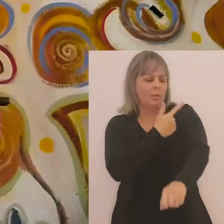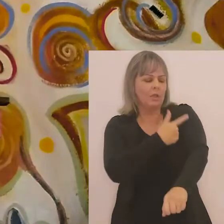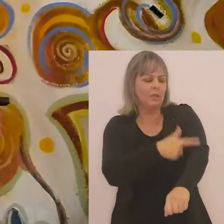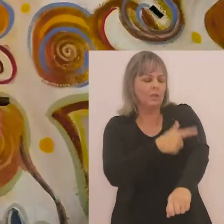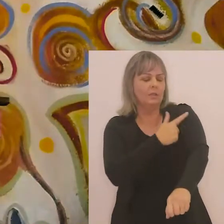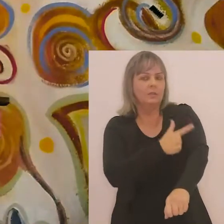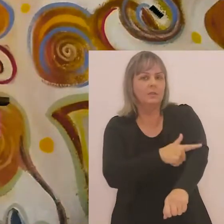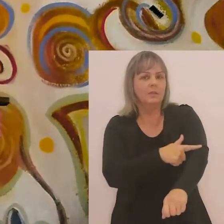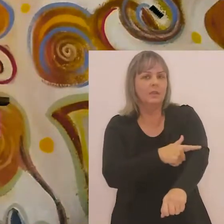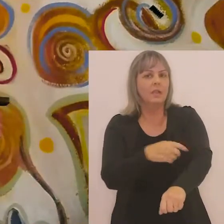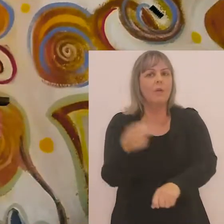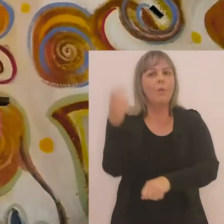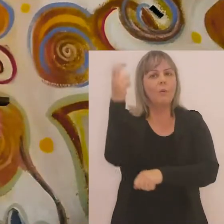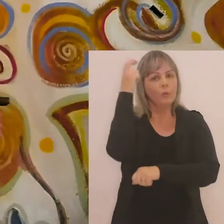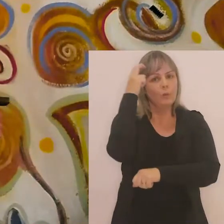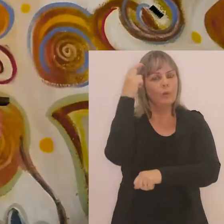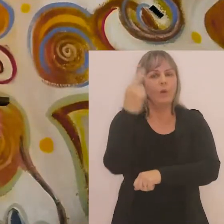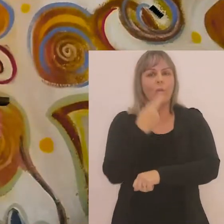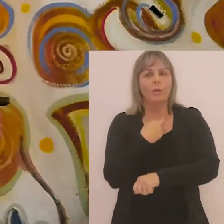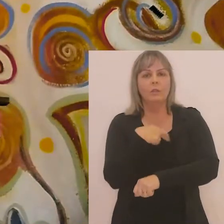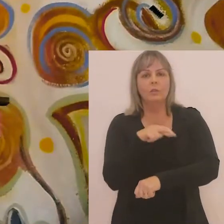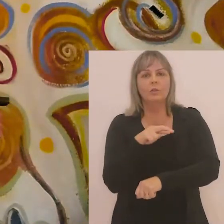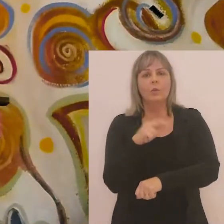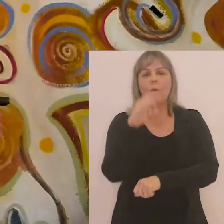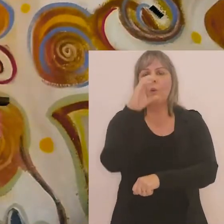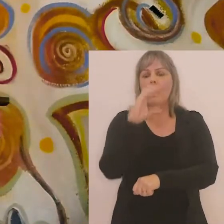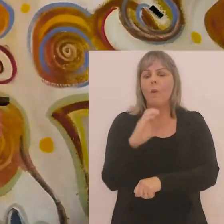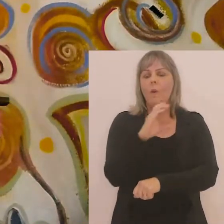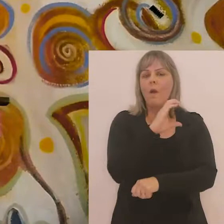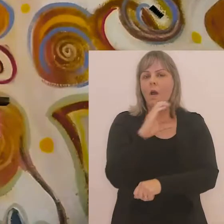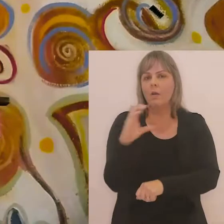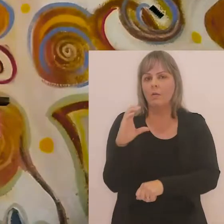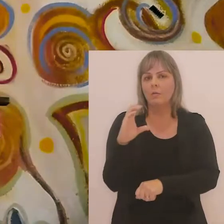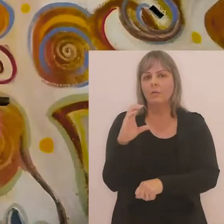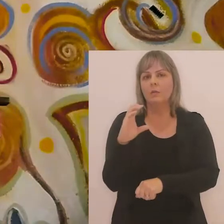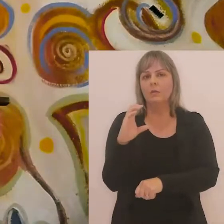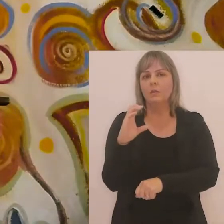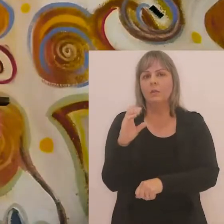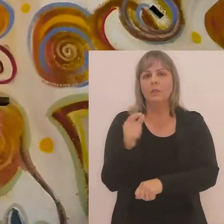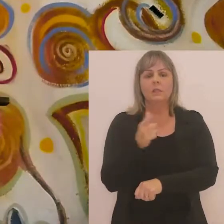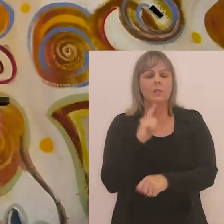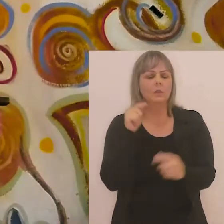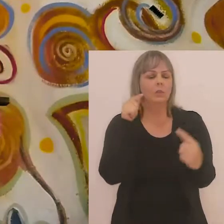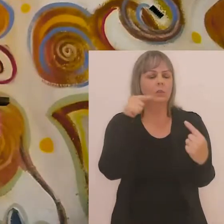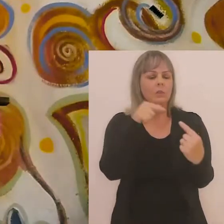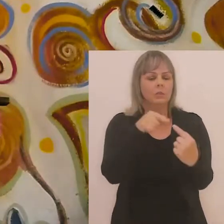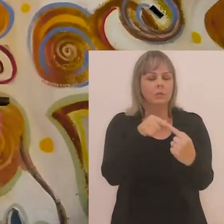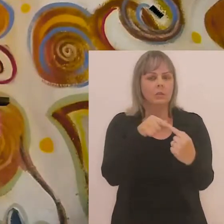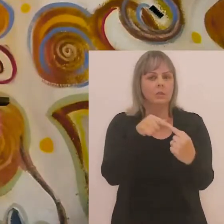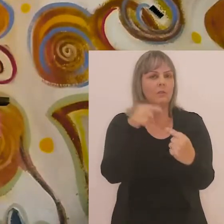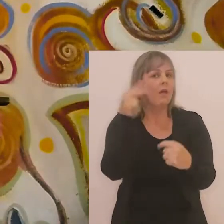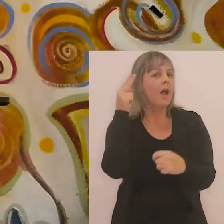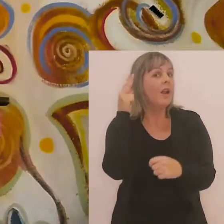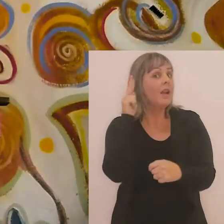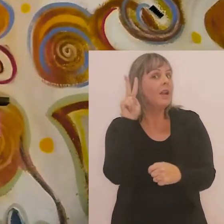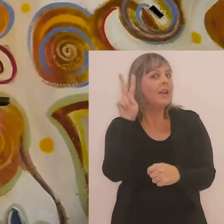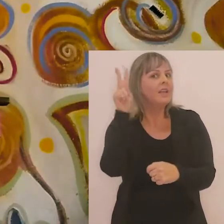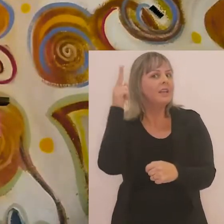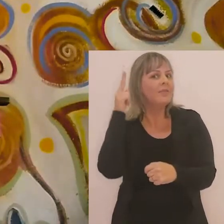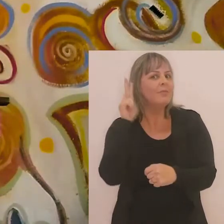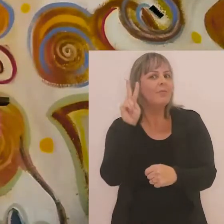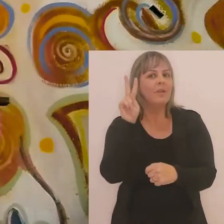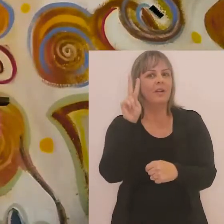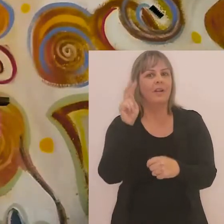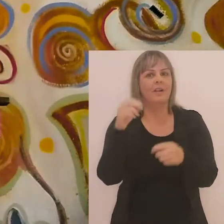né uma tradição de cunho religioso católica que Visa